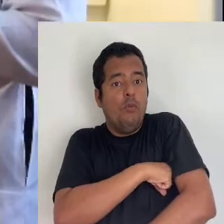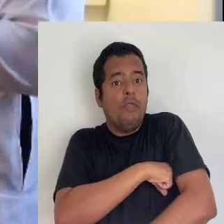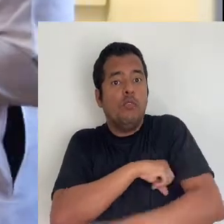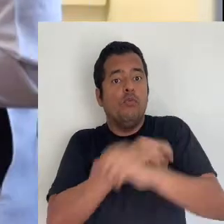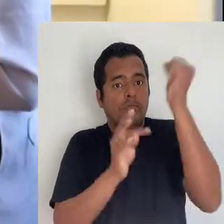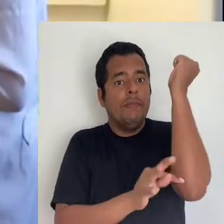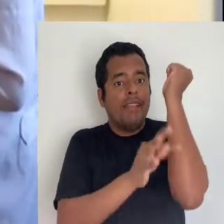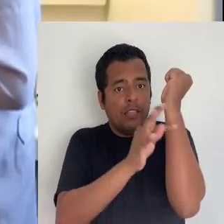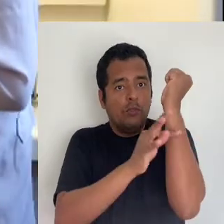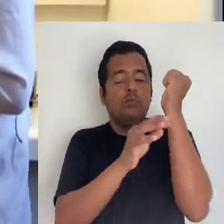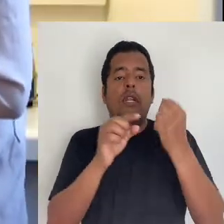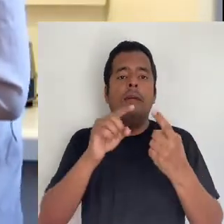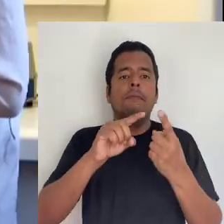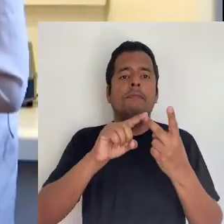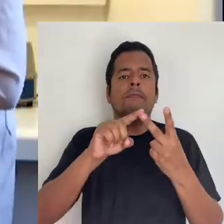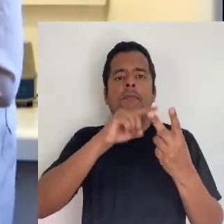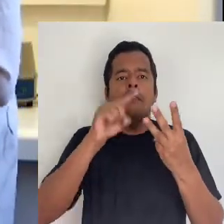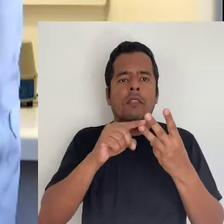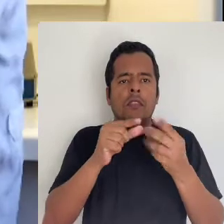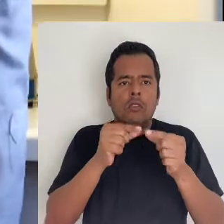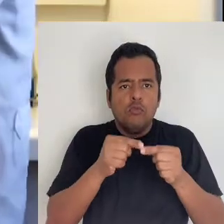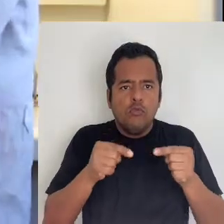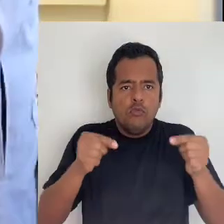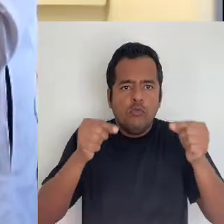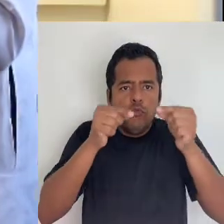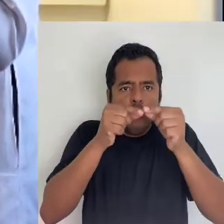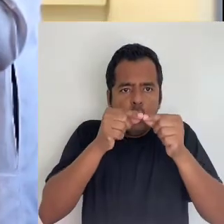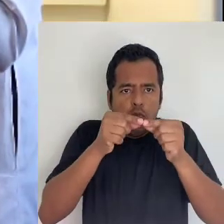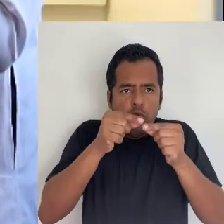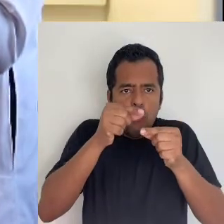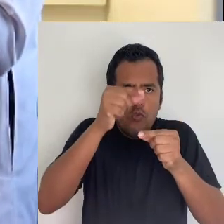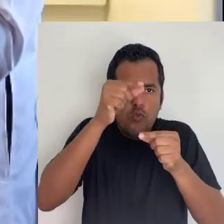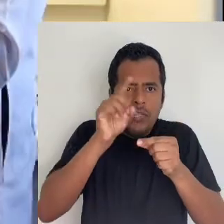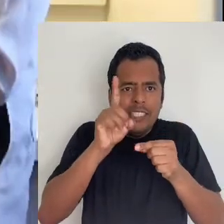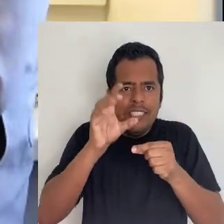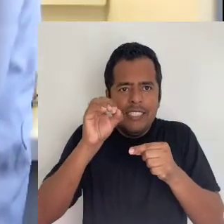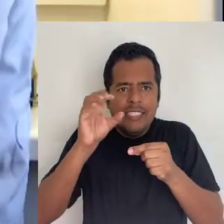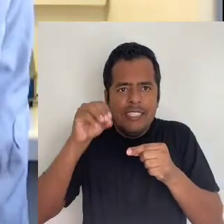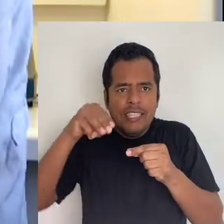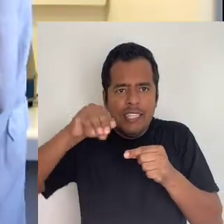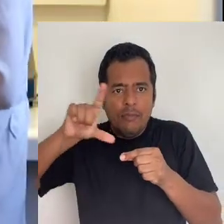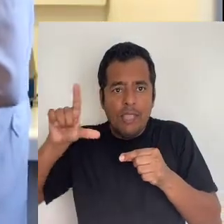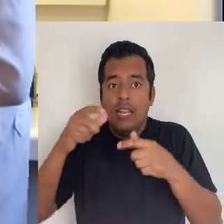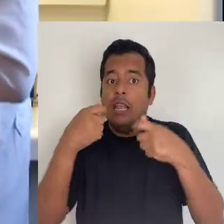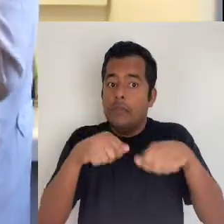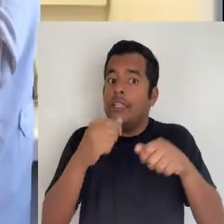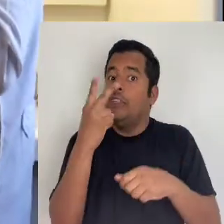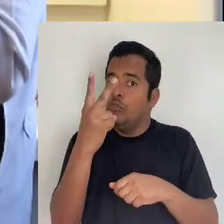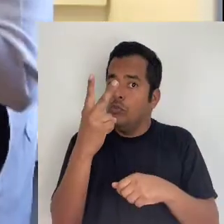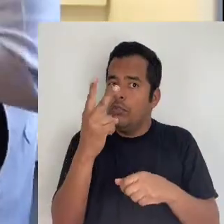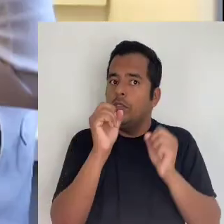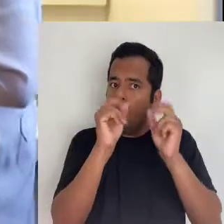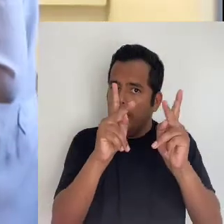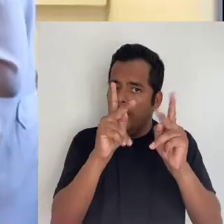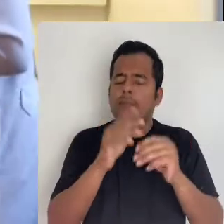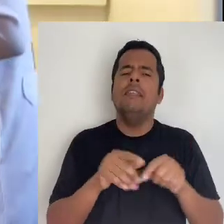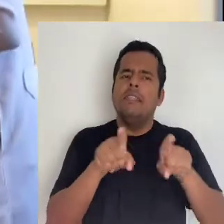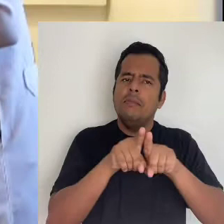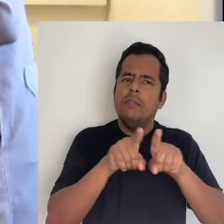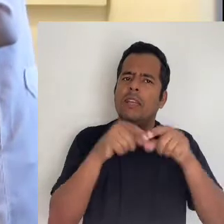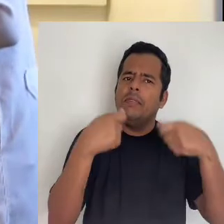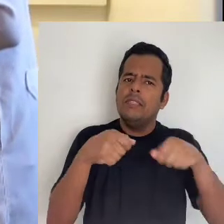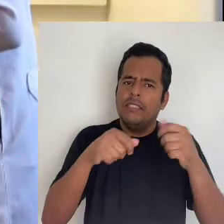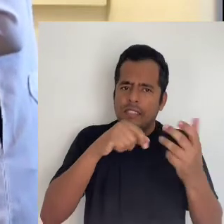termômetro para medir a temperatura, balão de fundo redondo de 100 ml, vamos precisar de 2 balões,